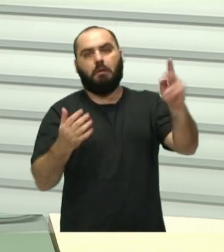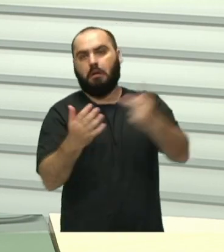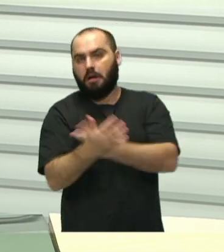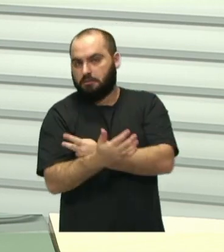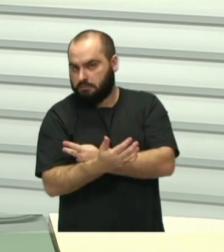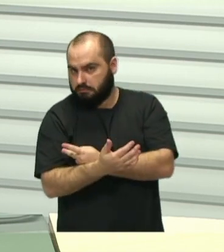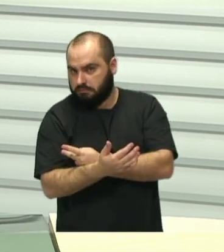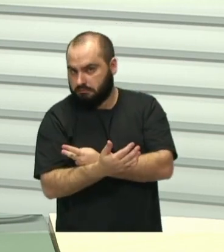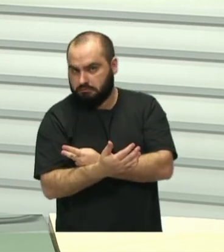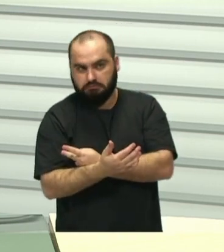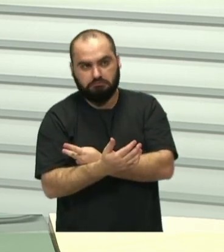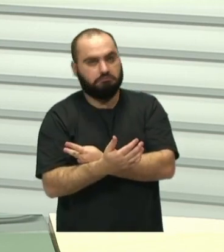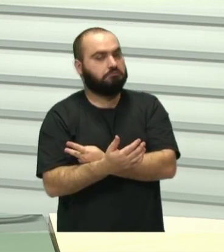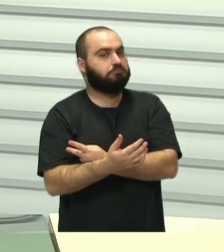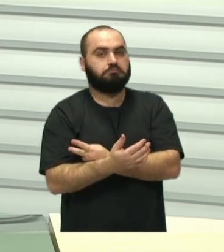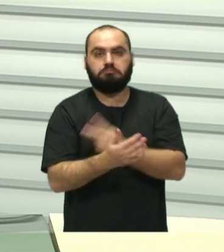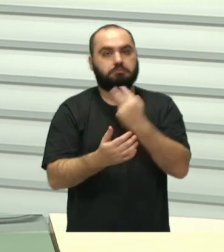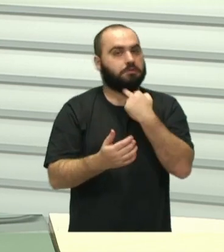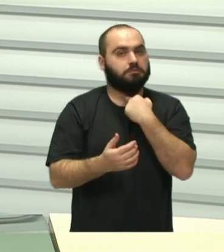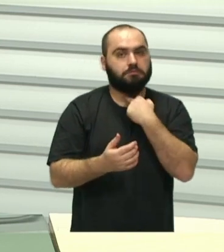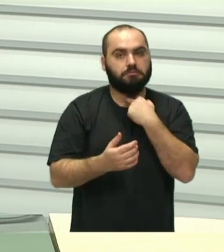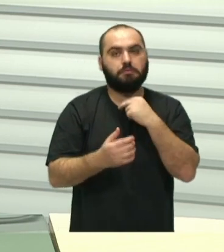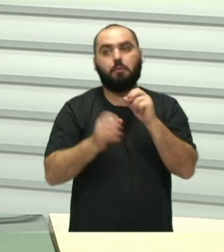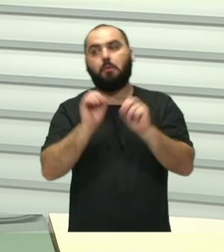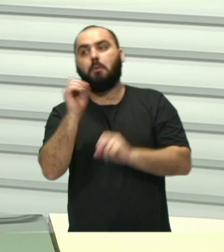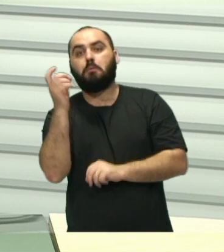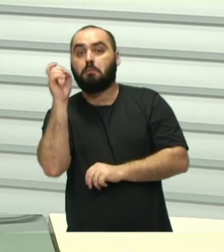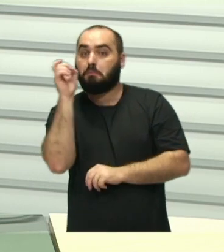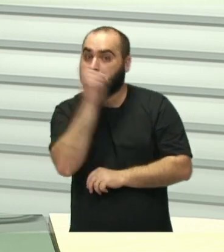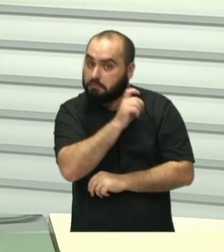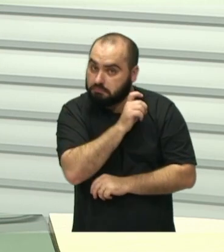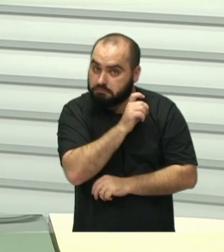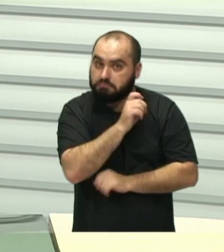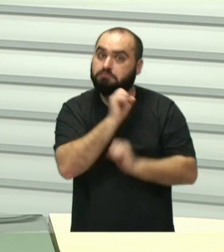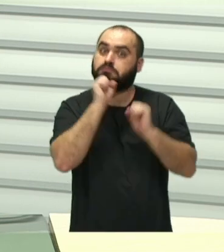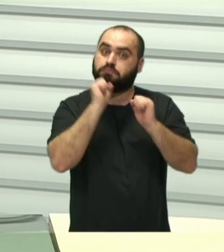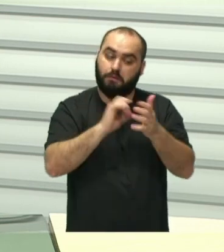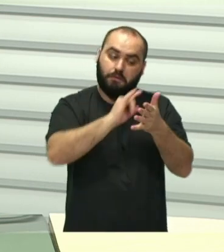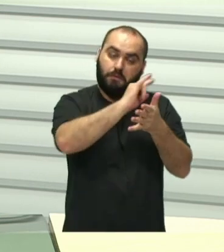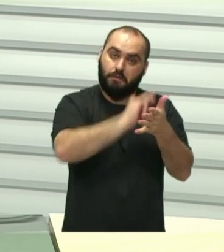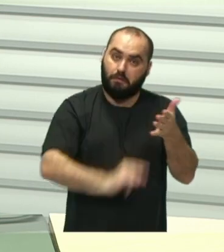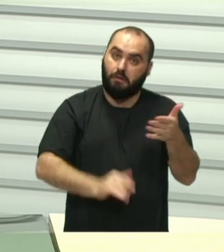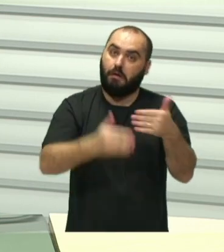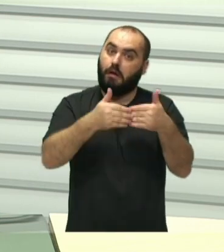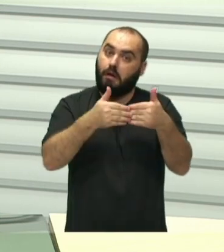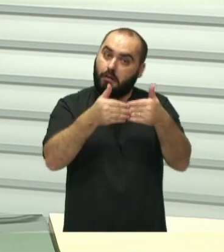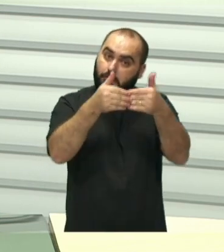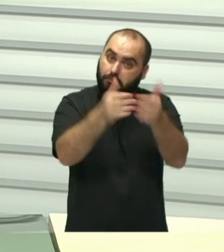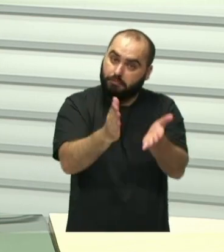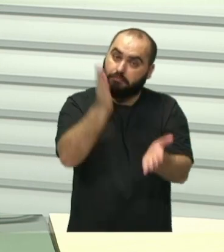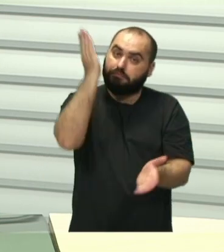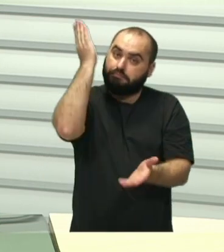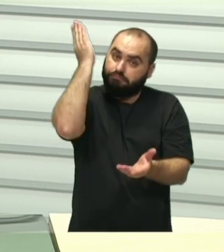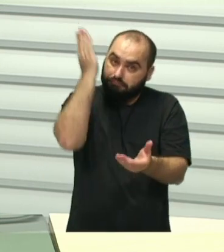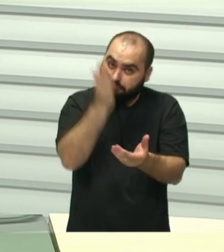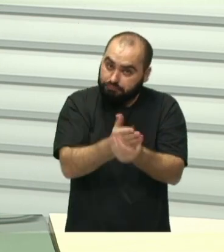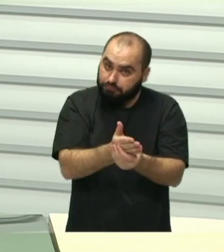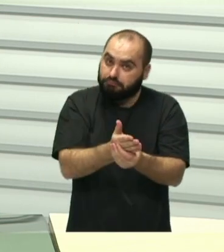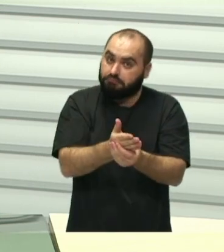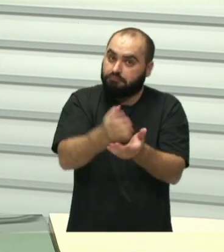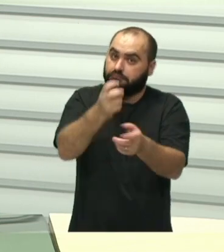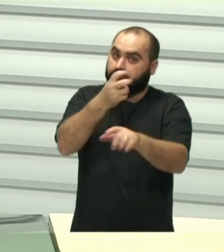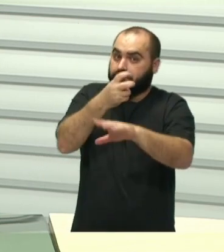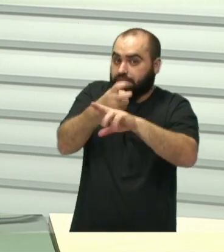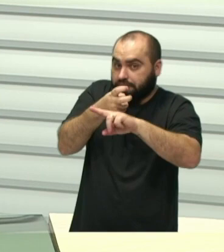não atendendo mérito ou mentindo Pode sim Abrir processo de impeach o processo de cassação